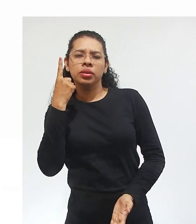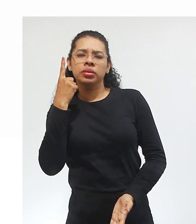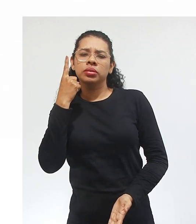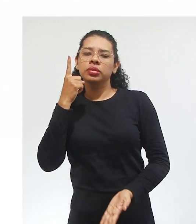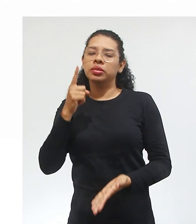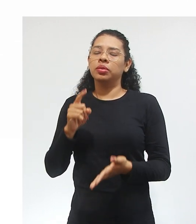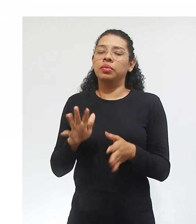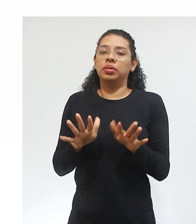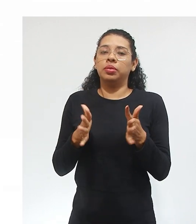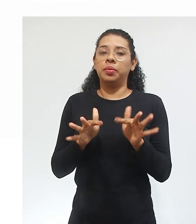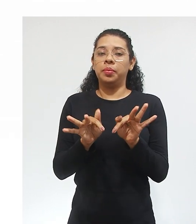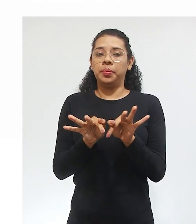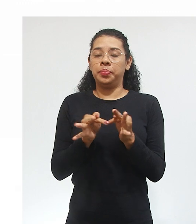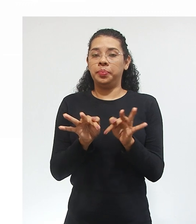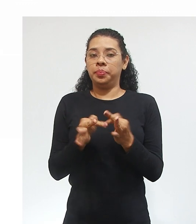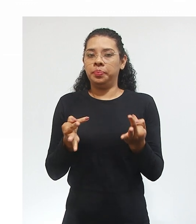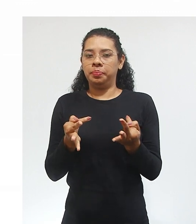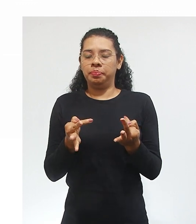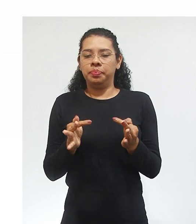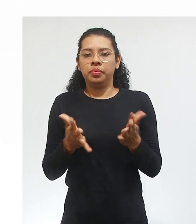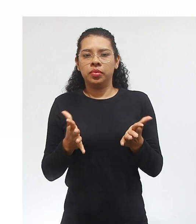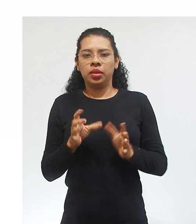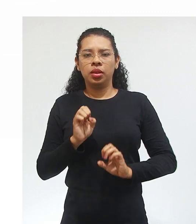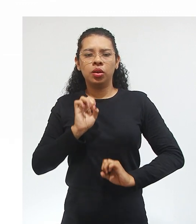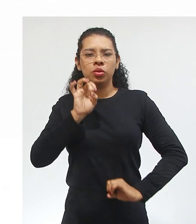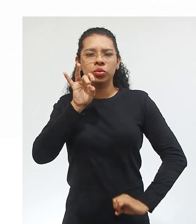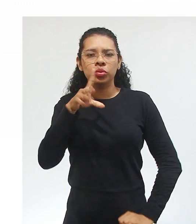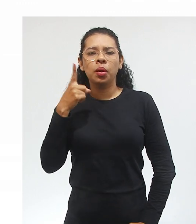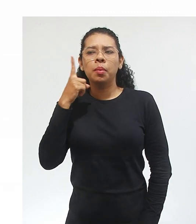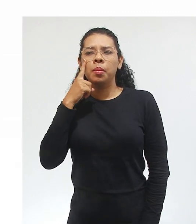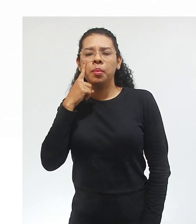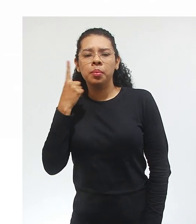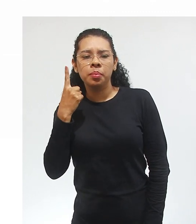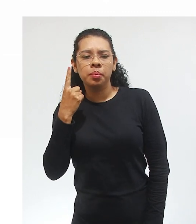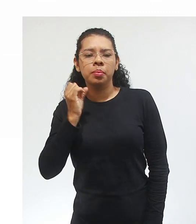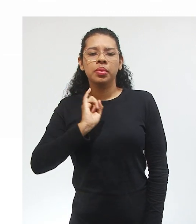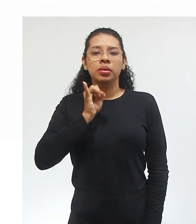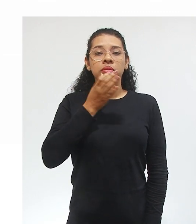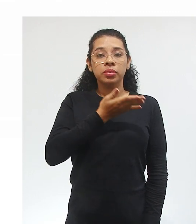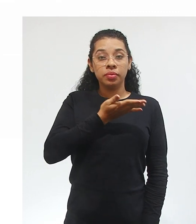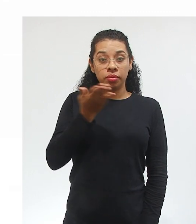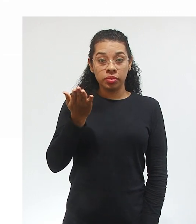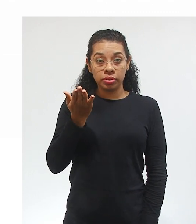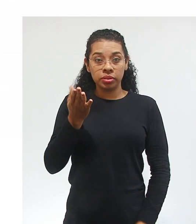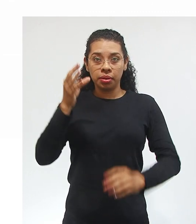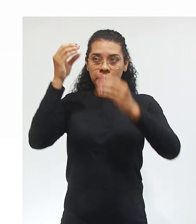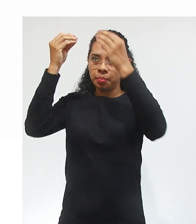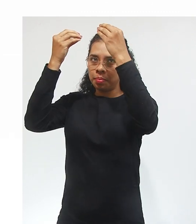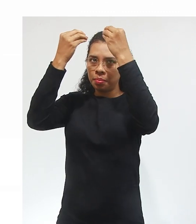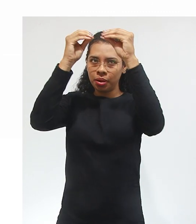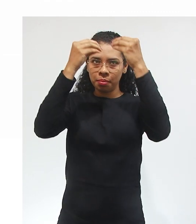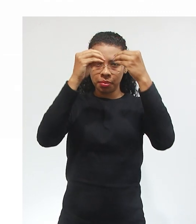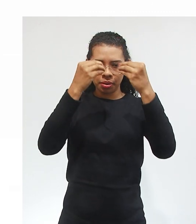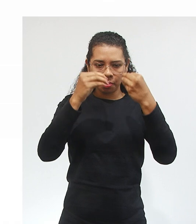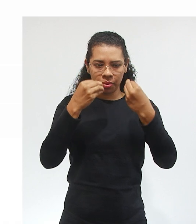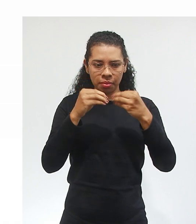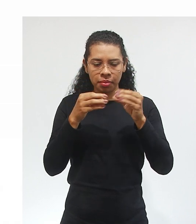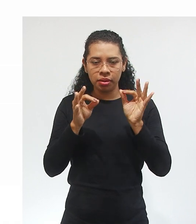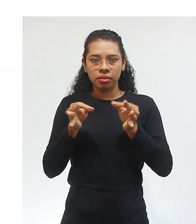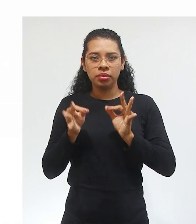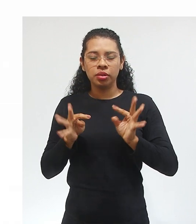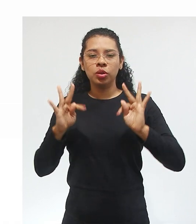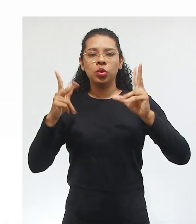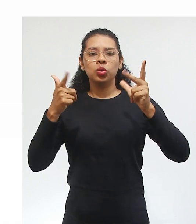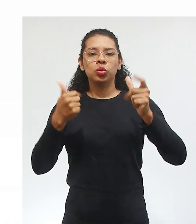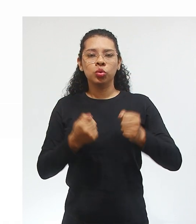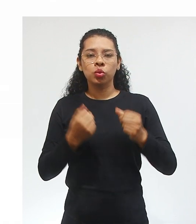tá? Ele é nada mais... serve nada mais para observar se você fez os lançamentos tudo correto e